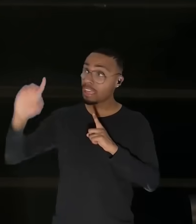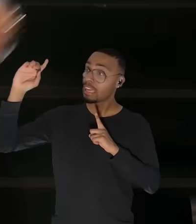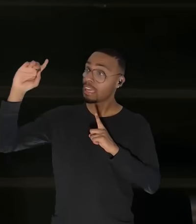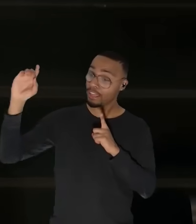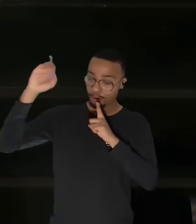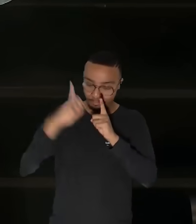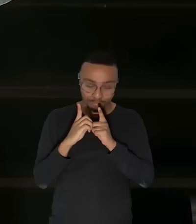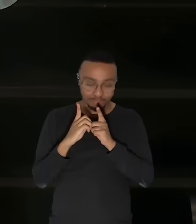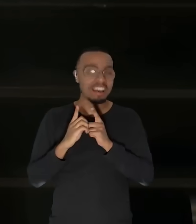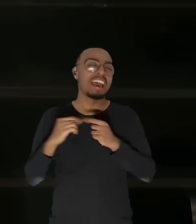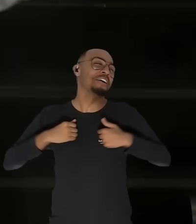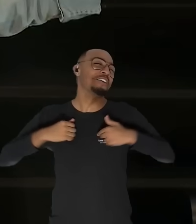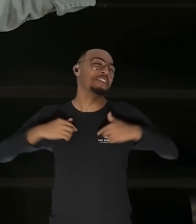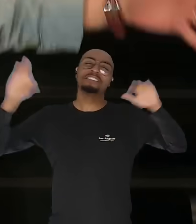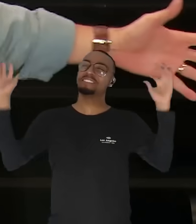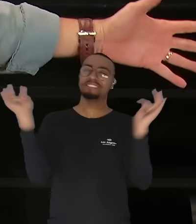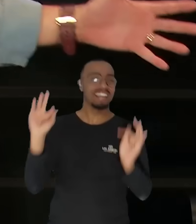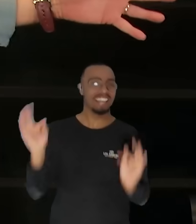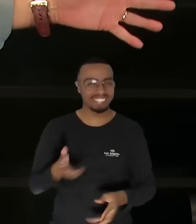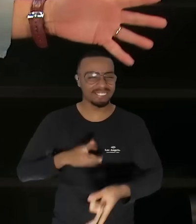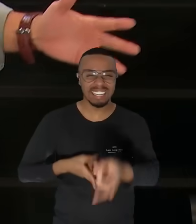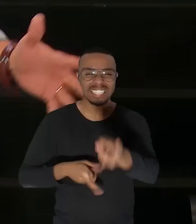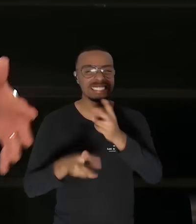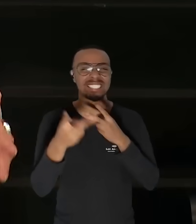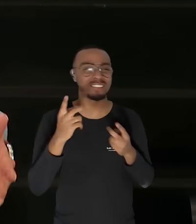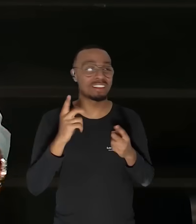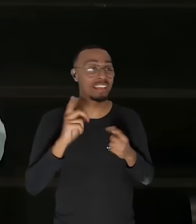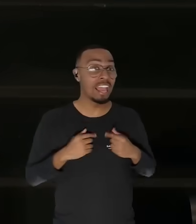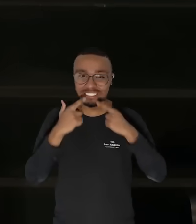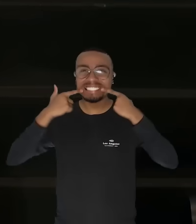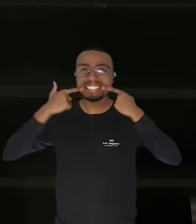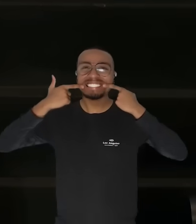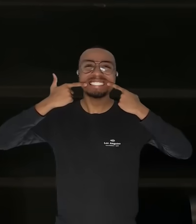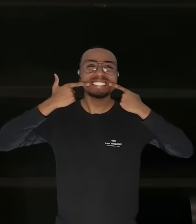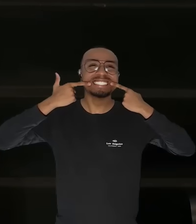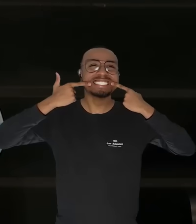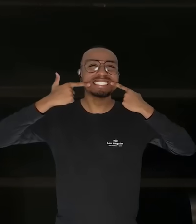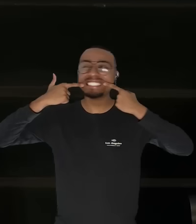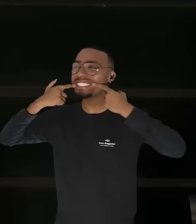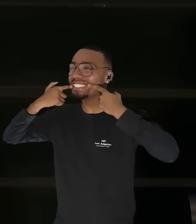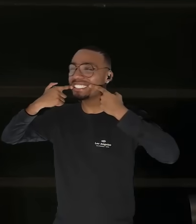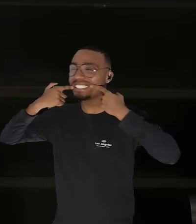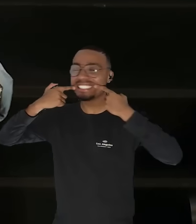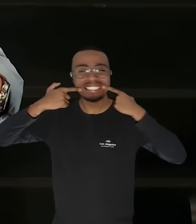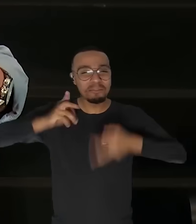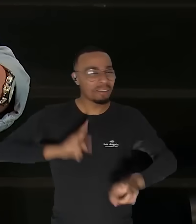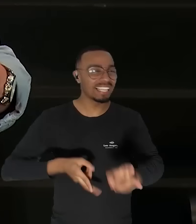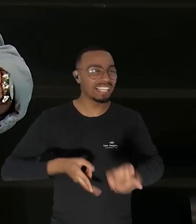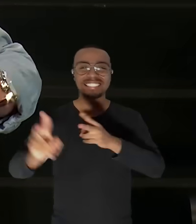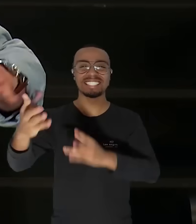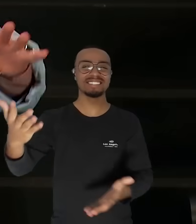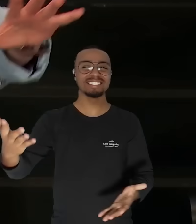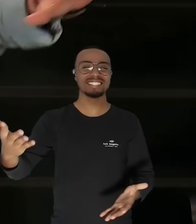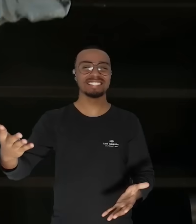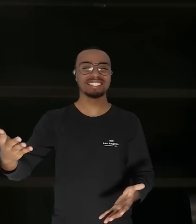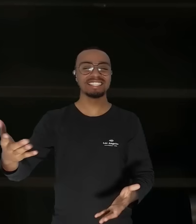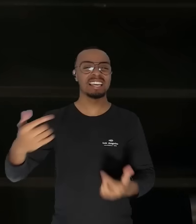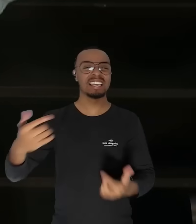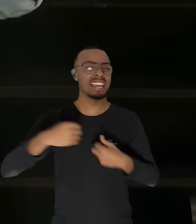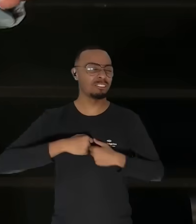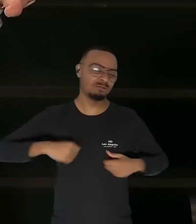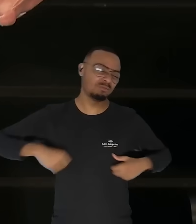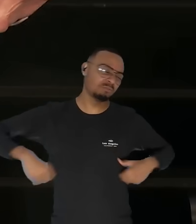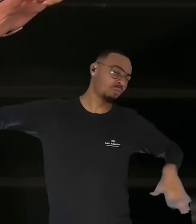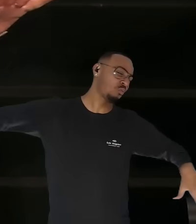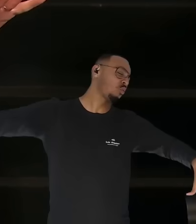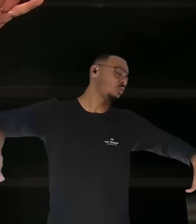seria sempre, sempre a pessoa mais sorridente. Que se Deus estivesse comigo, eu ia fluir em